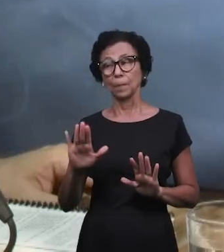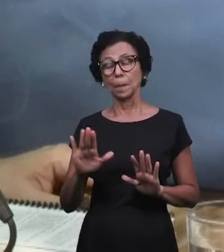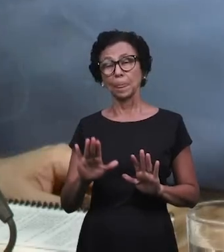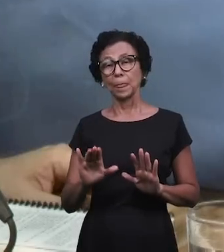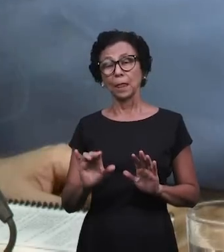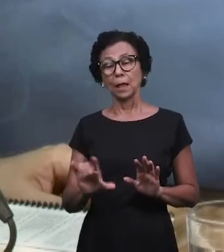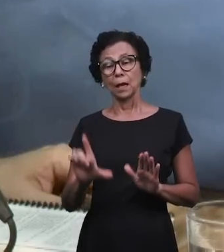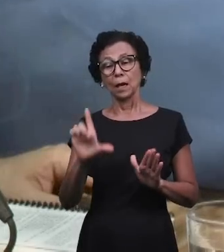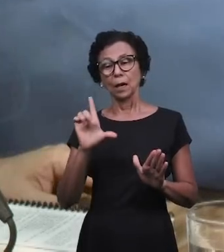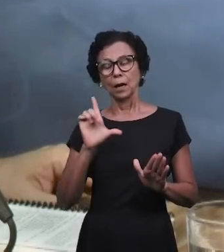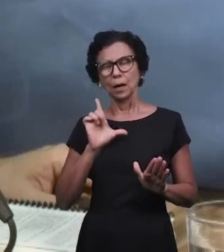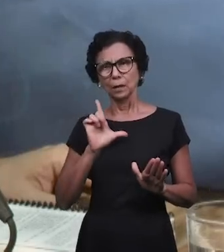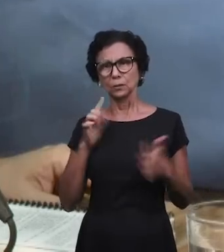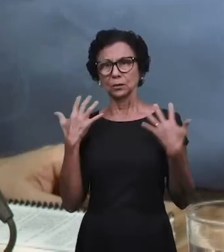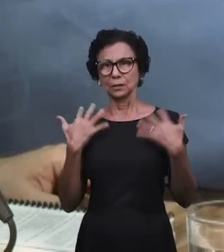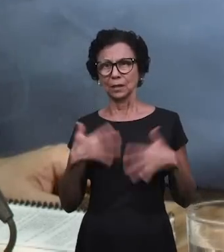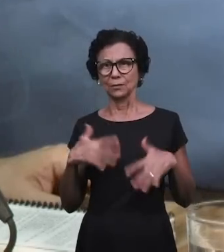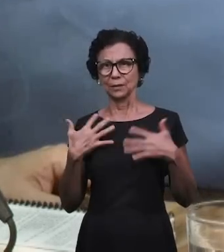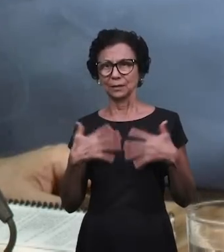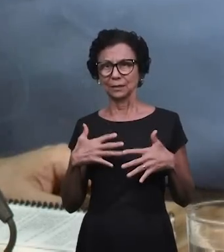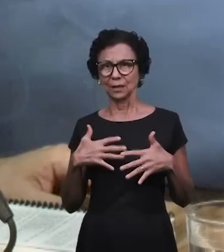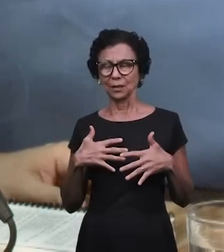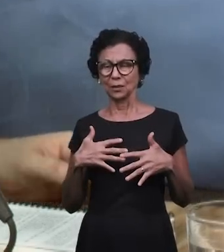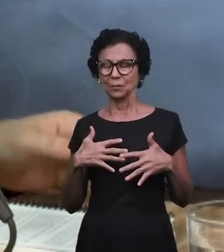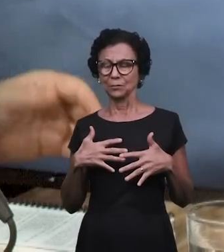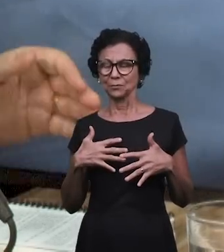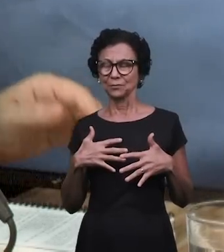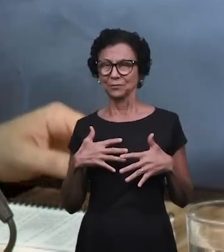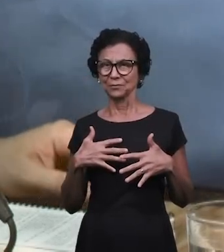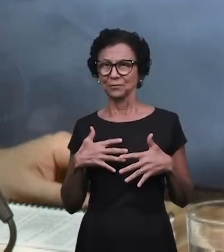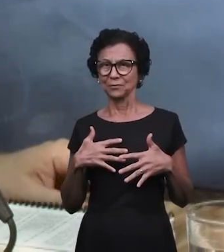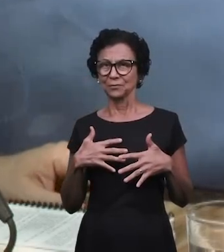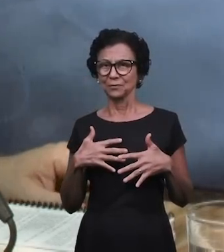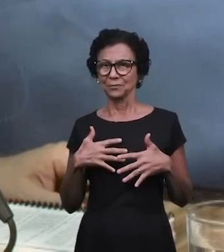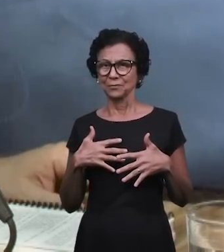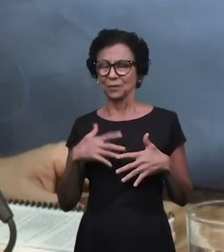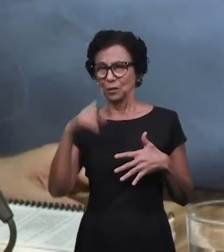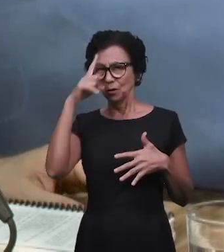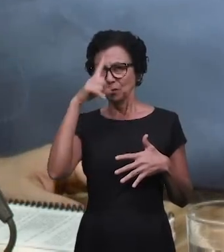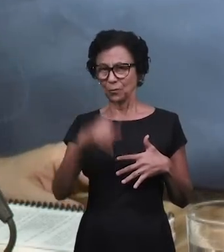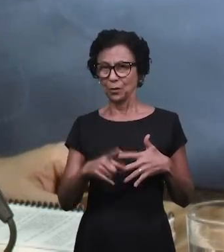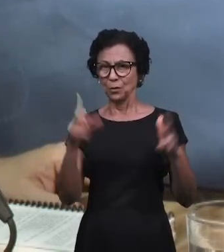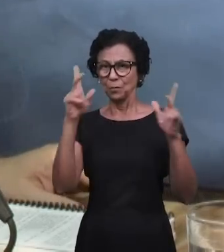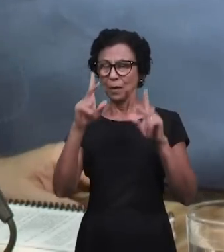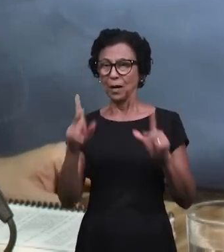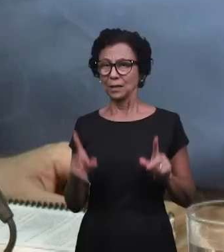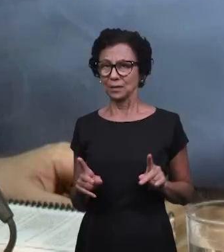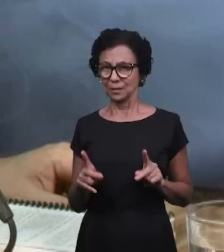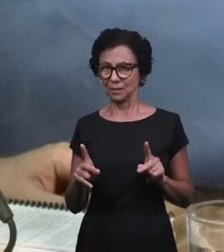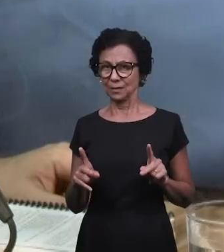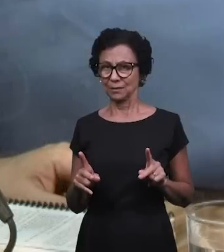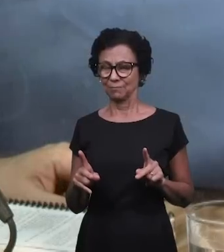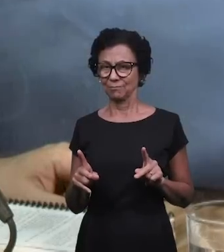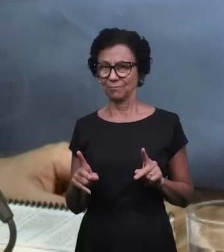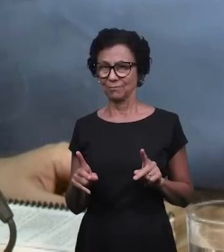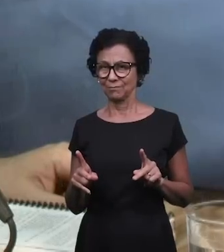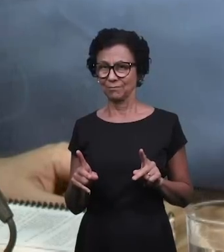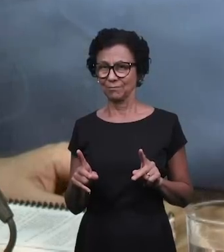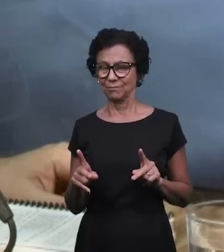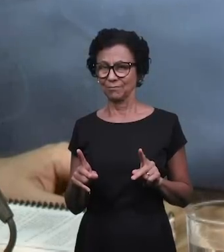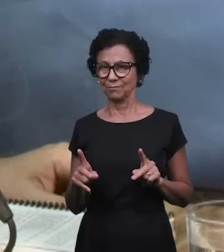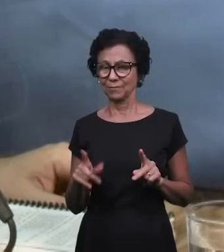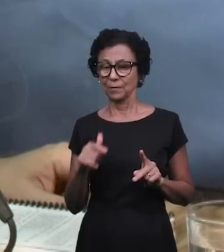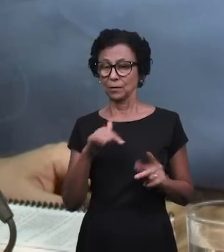aflição vir, ele já deixa a paz antecipadamente. Ó, glória a Deus. Para que em mim tenhais paz. No mundo